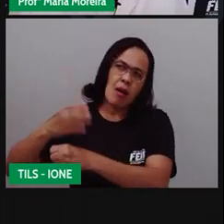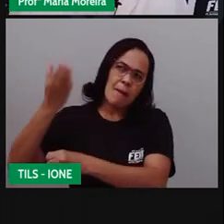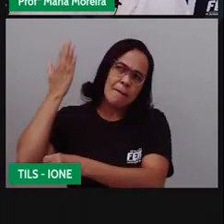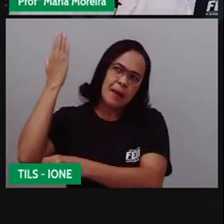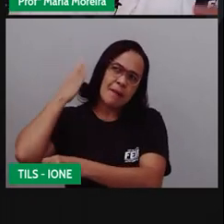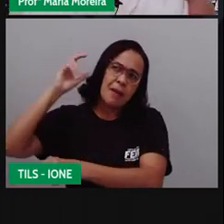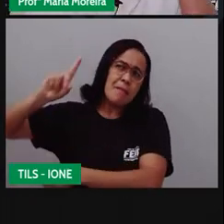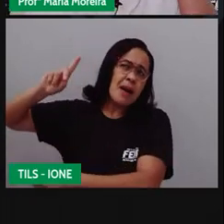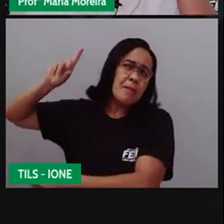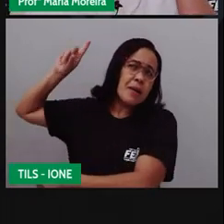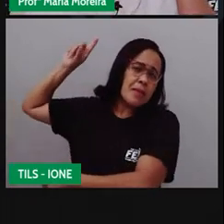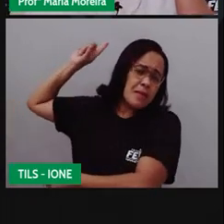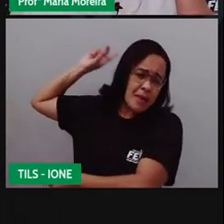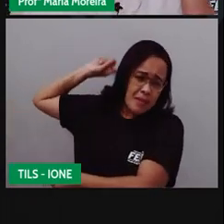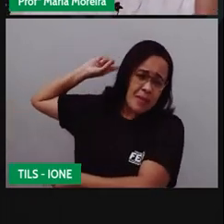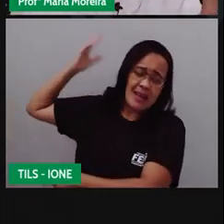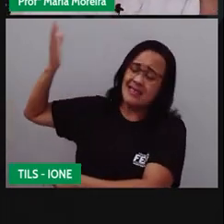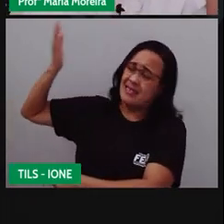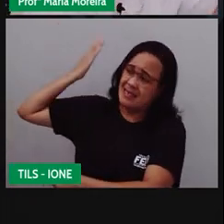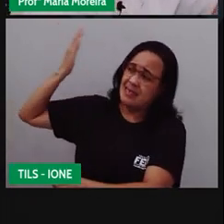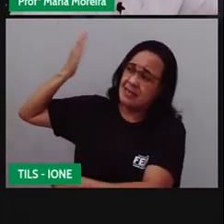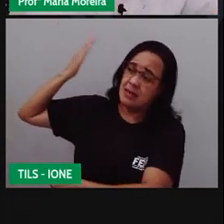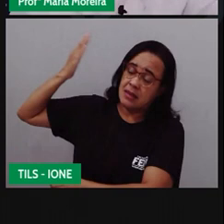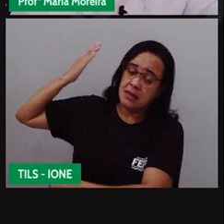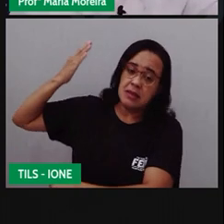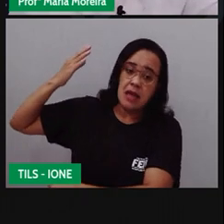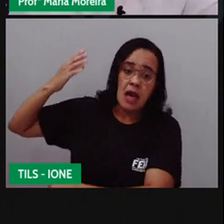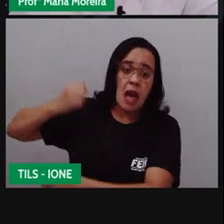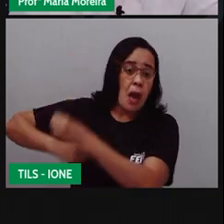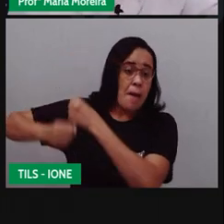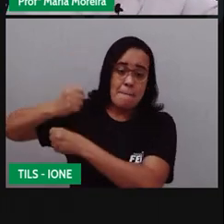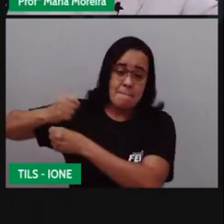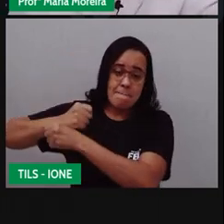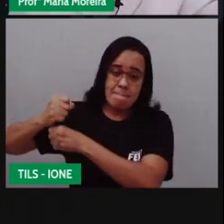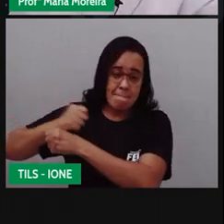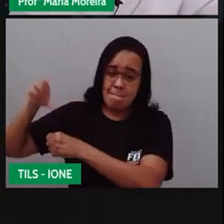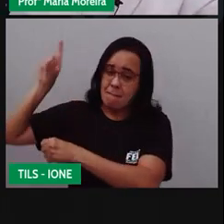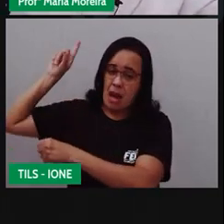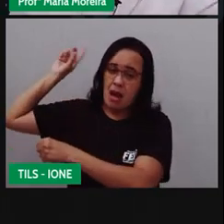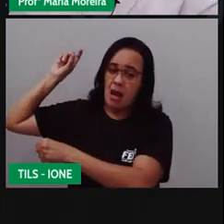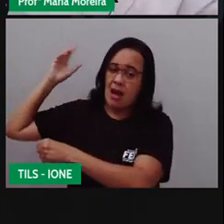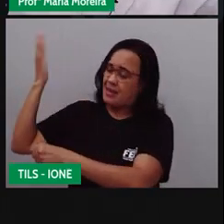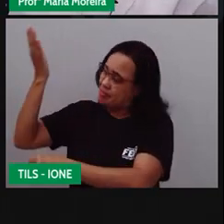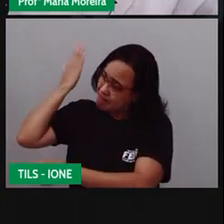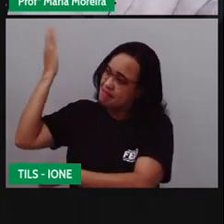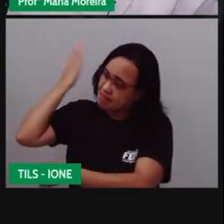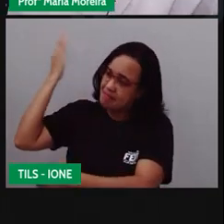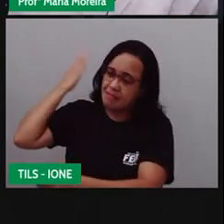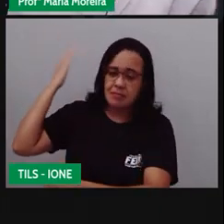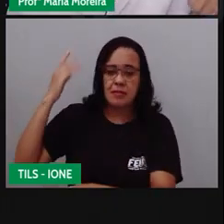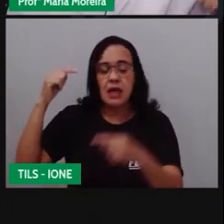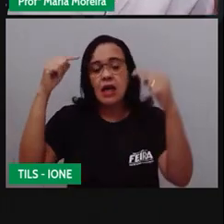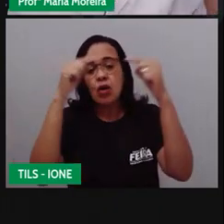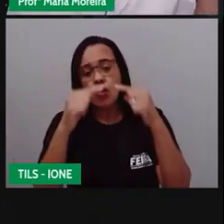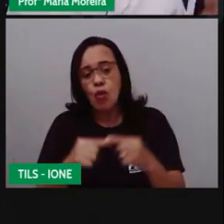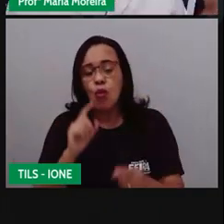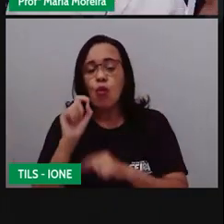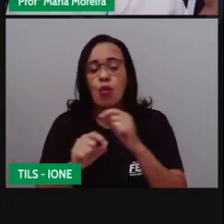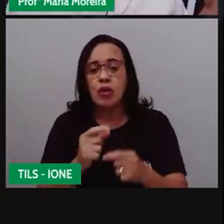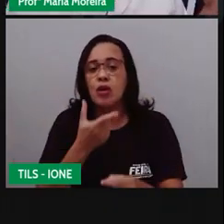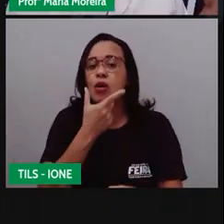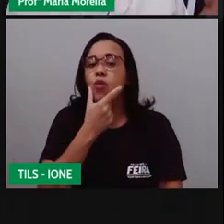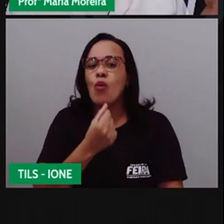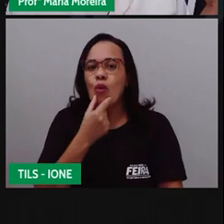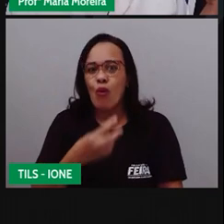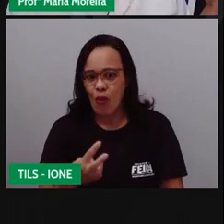Aí, olha, naquela... Estou falando aqui sobre Santos Dumont. Eu digo, olha, naquela época, eu estou me referindo ao quê? Quando Santos Dumont fez o quê?